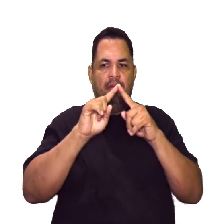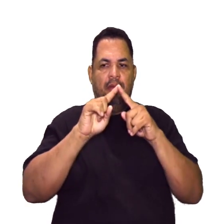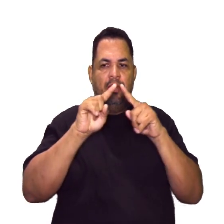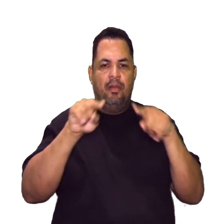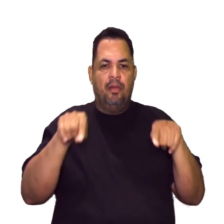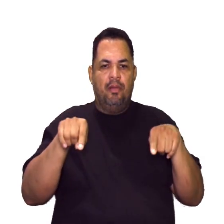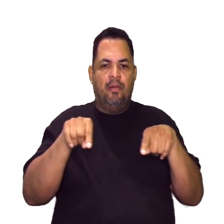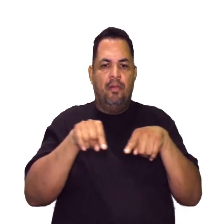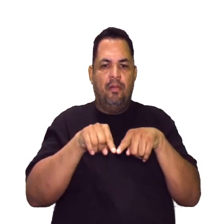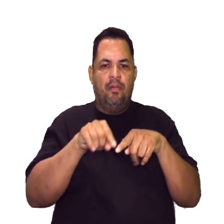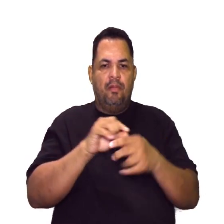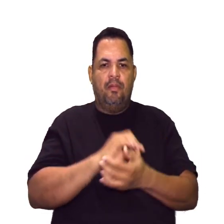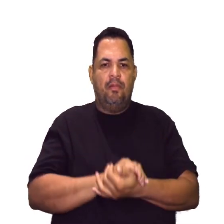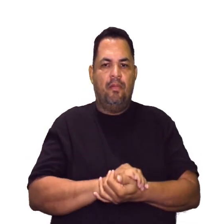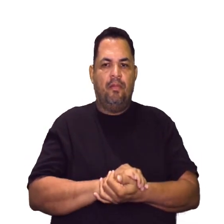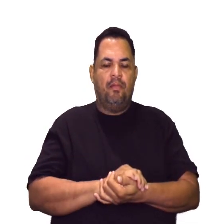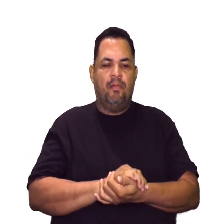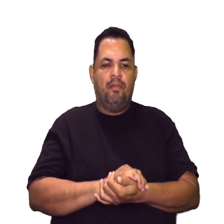Triangular.